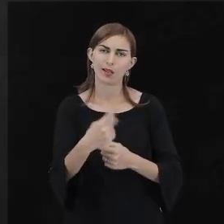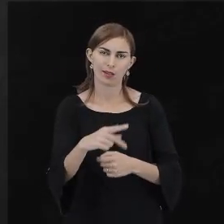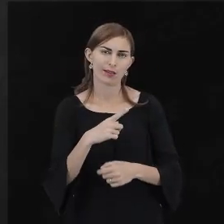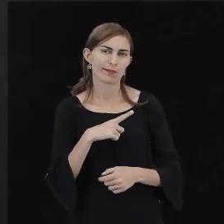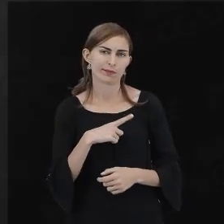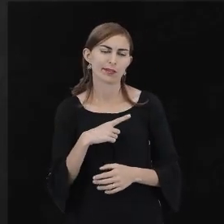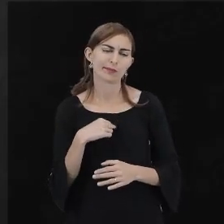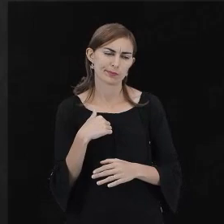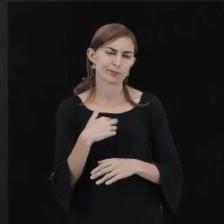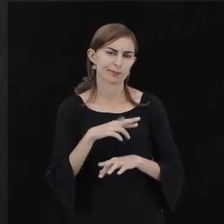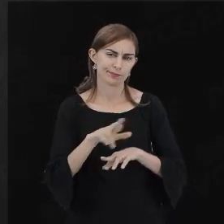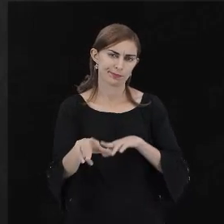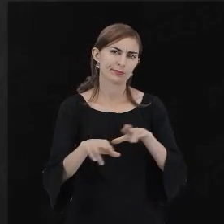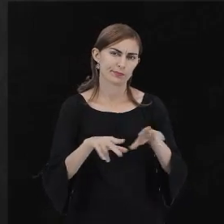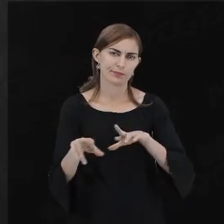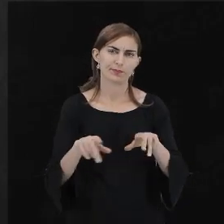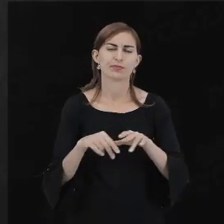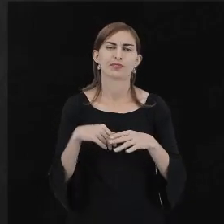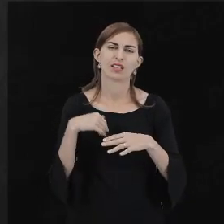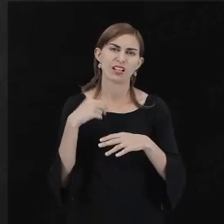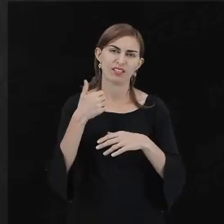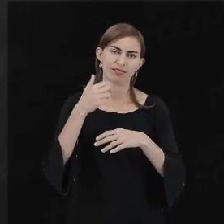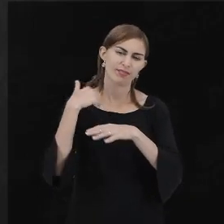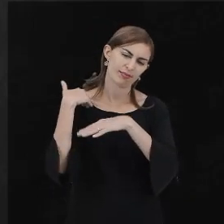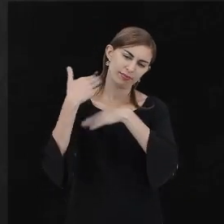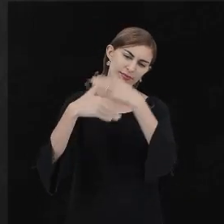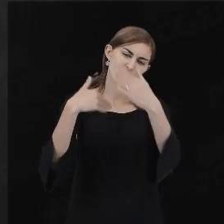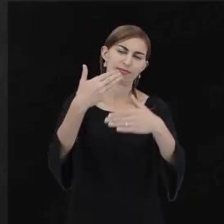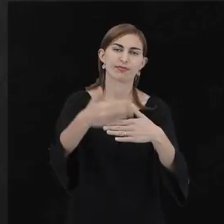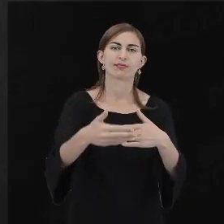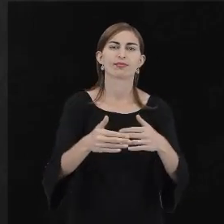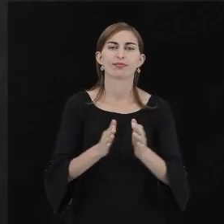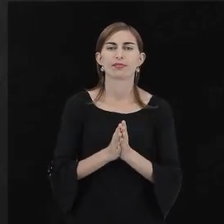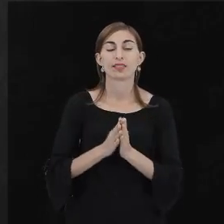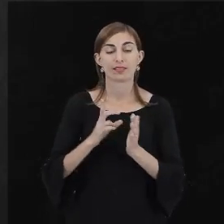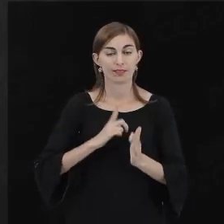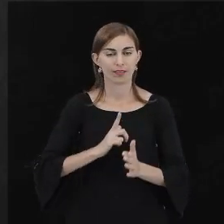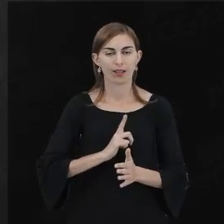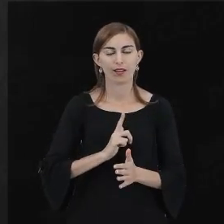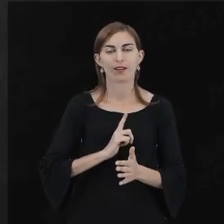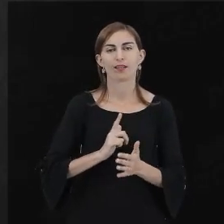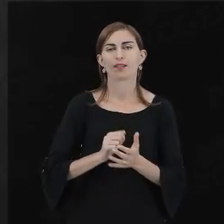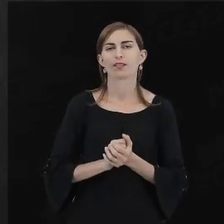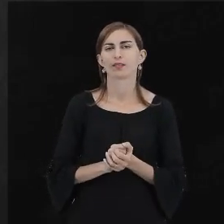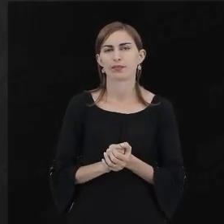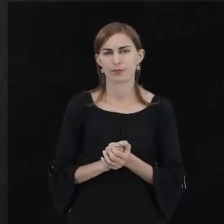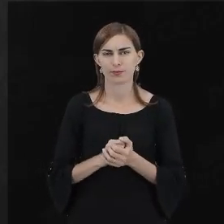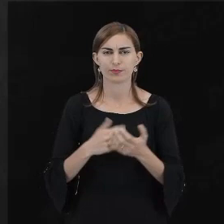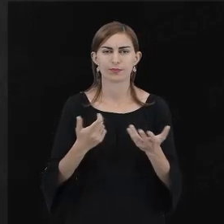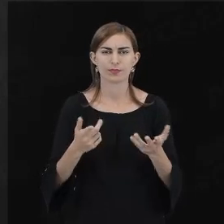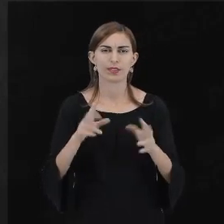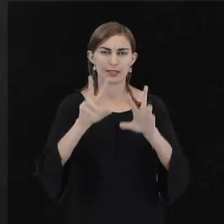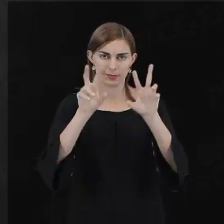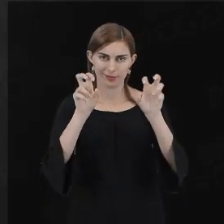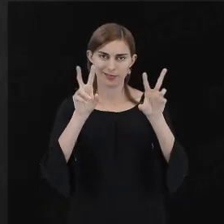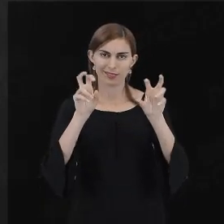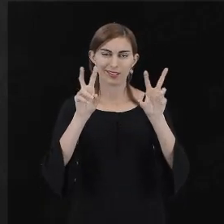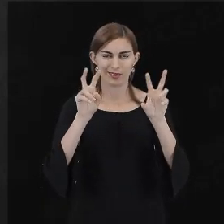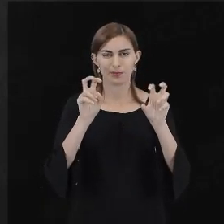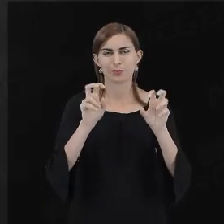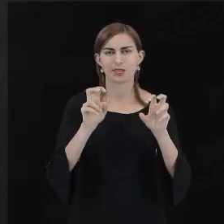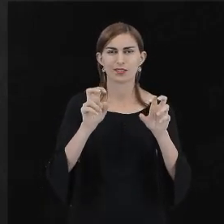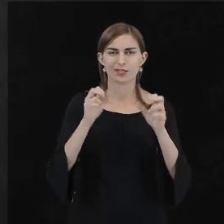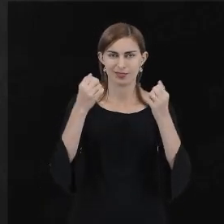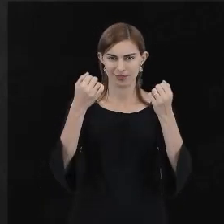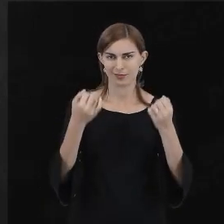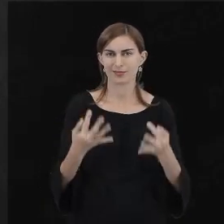tem percorrido e atravessado várias décadas e a gente tem um tema que